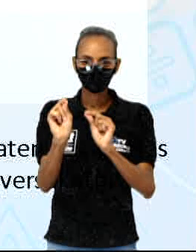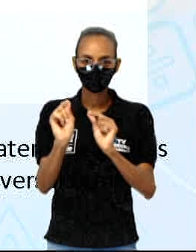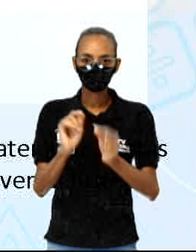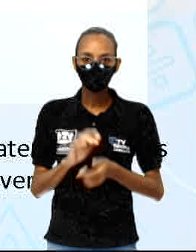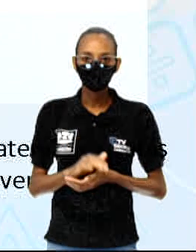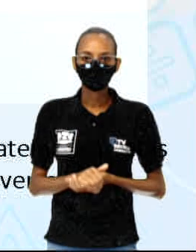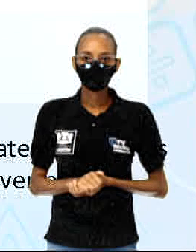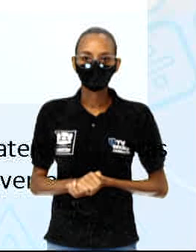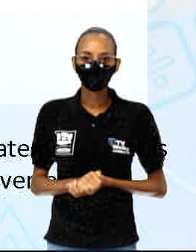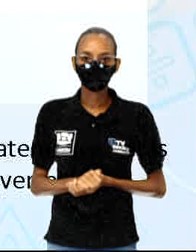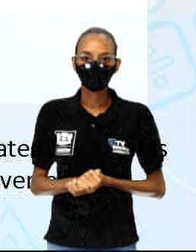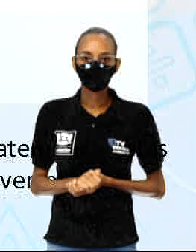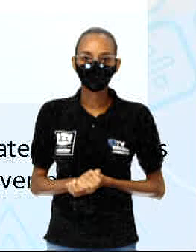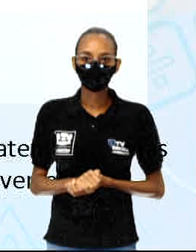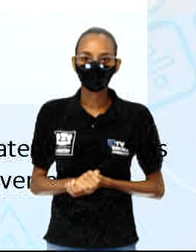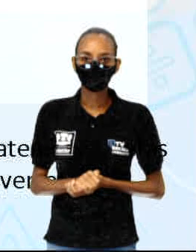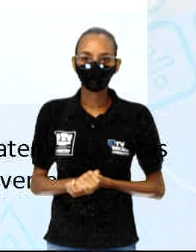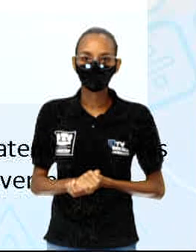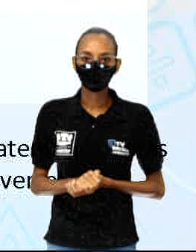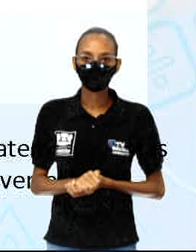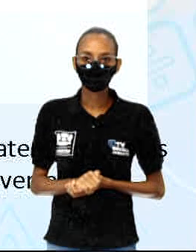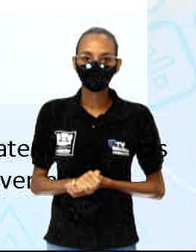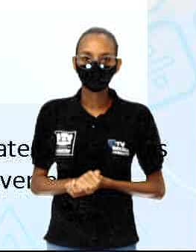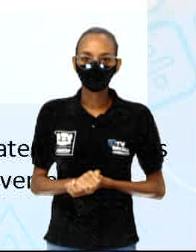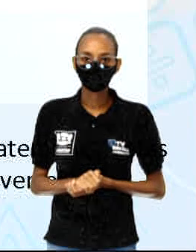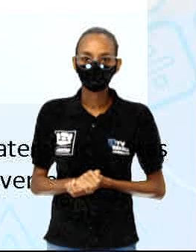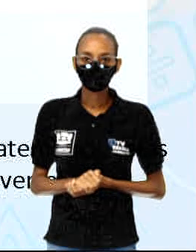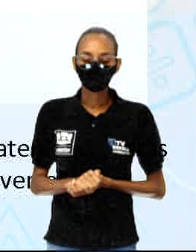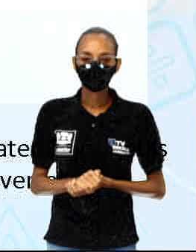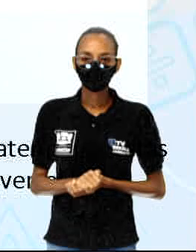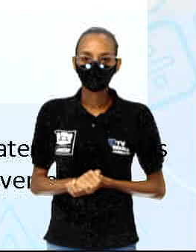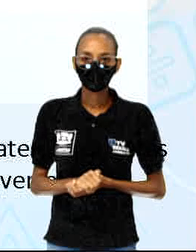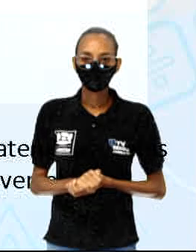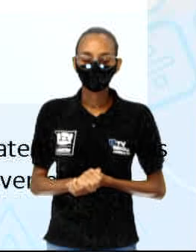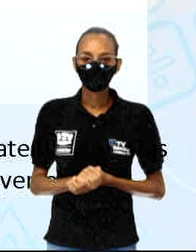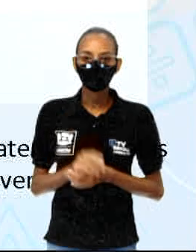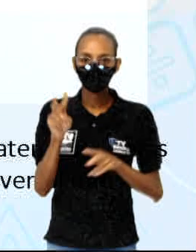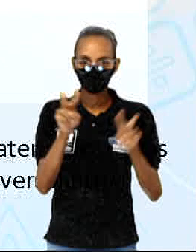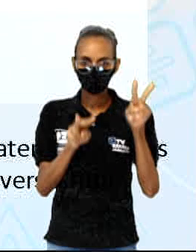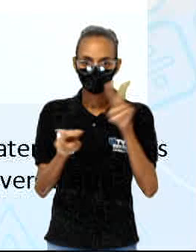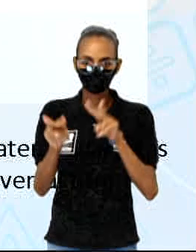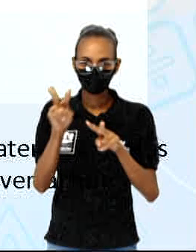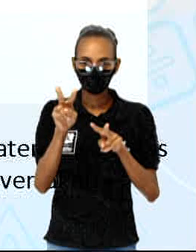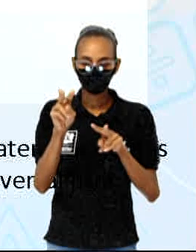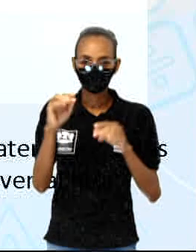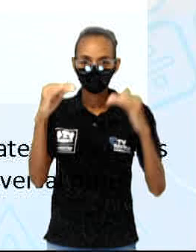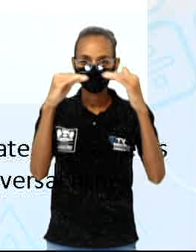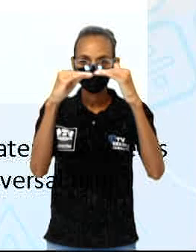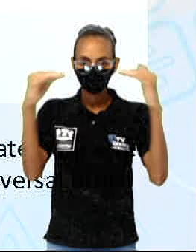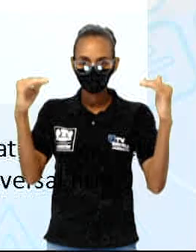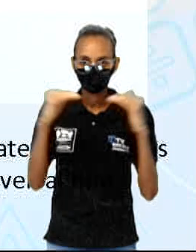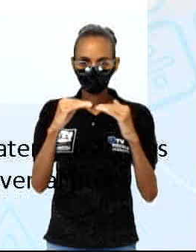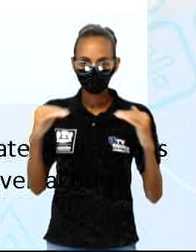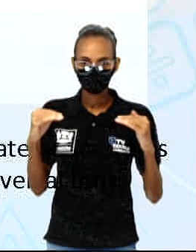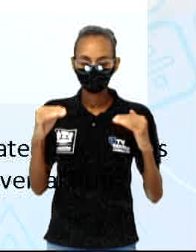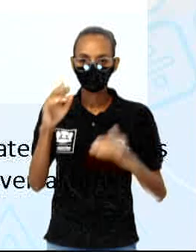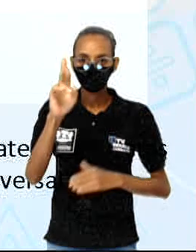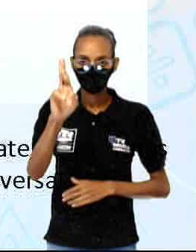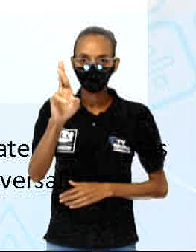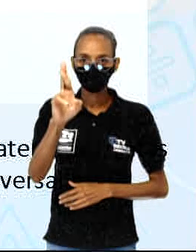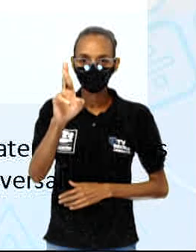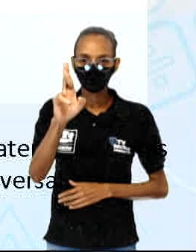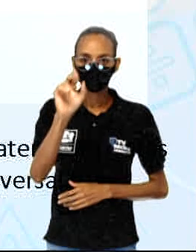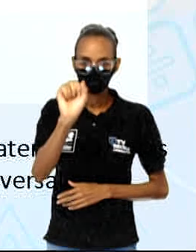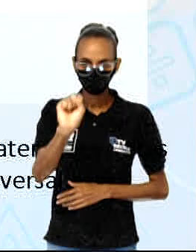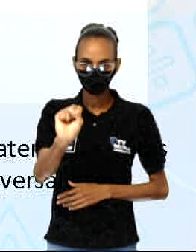A gente vai ter aqui o seguinte, olha. Então, observem que as retas R e S aqui, R